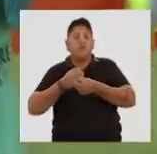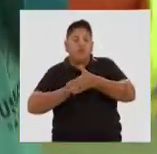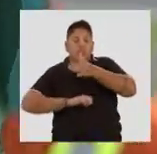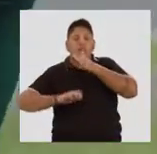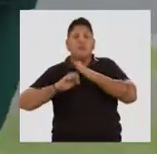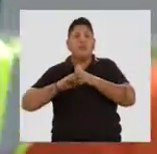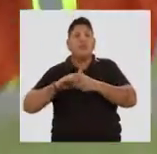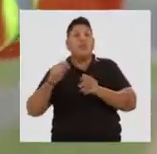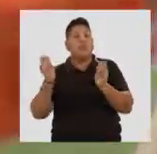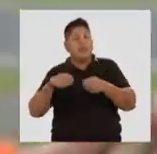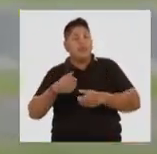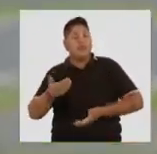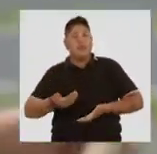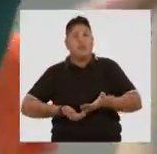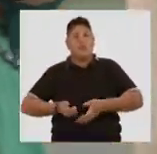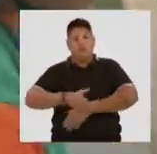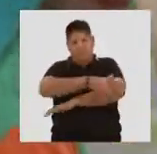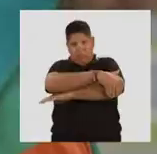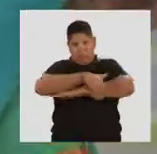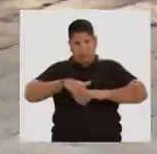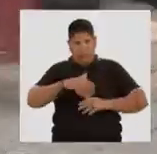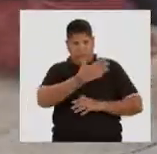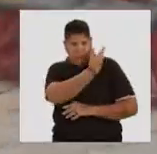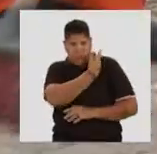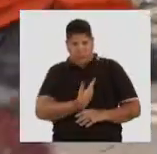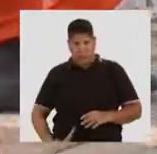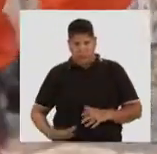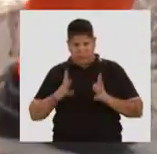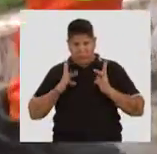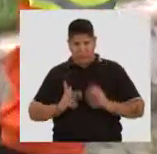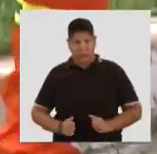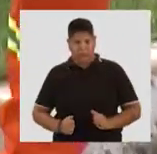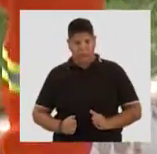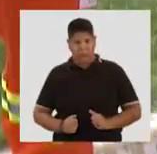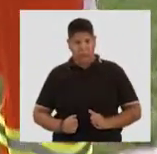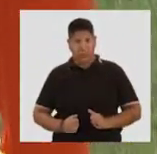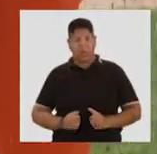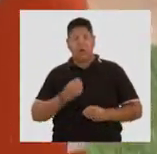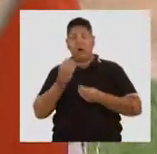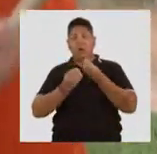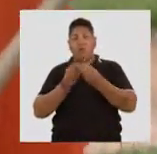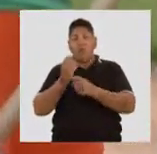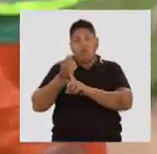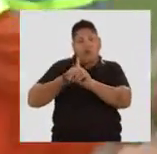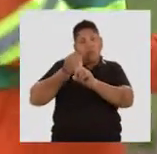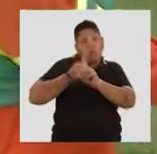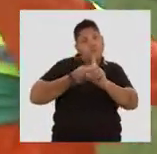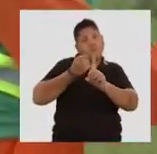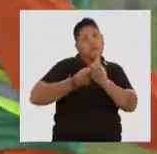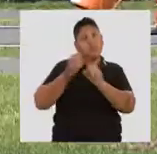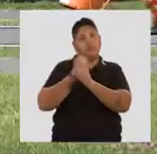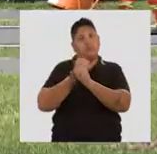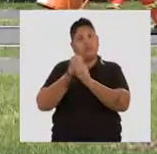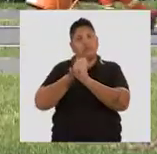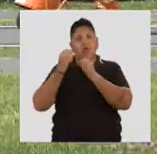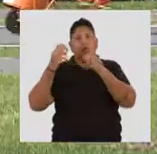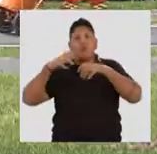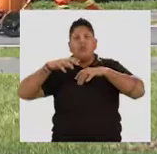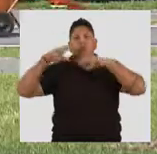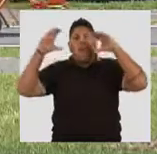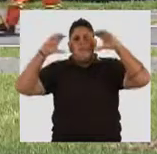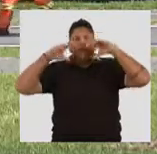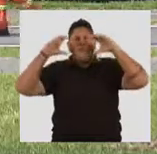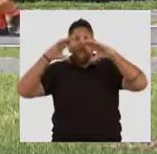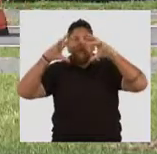uma empresa que presta serviço de limpeza urbana para o governo do Distrito Federal. Como em alguns meses do ano a umidade do